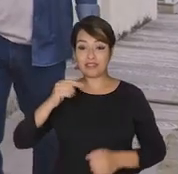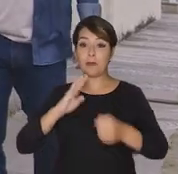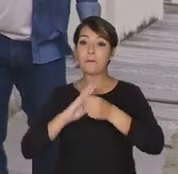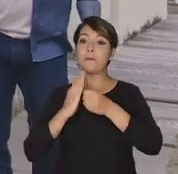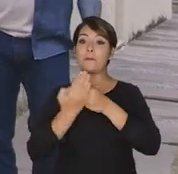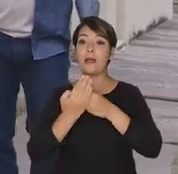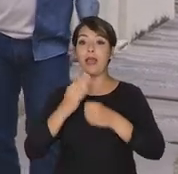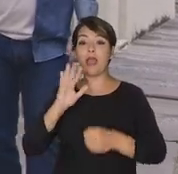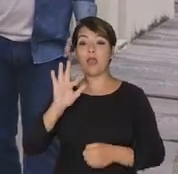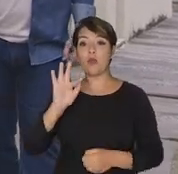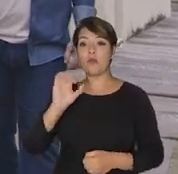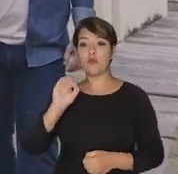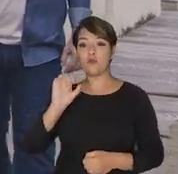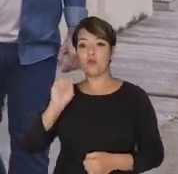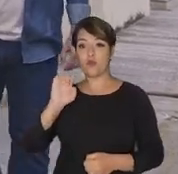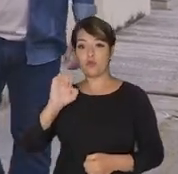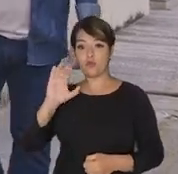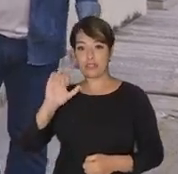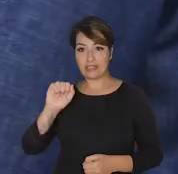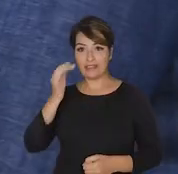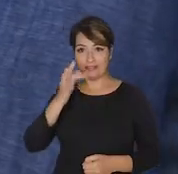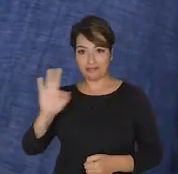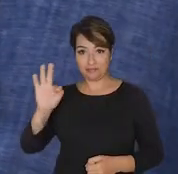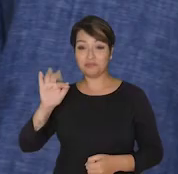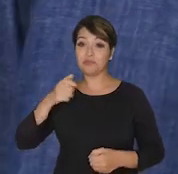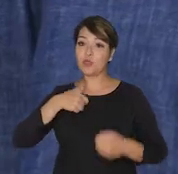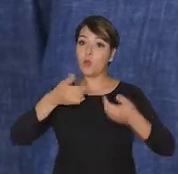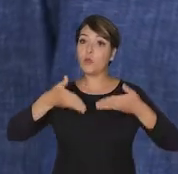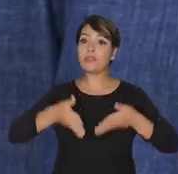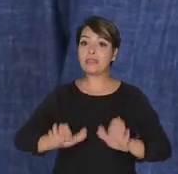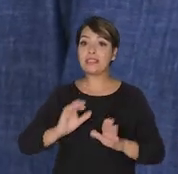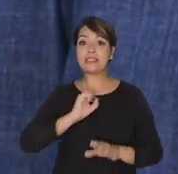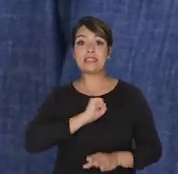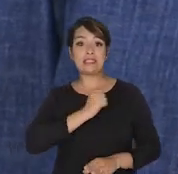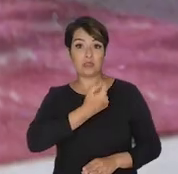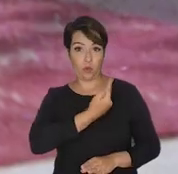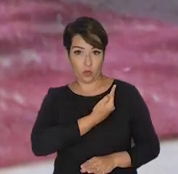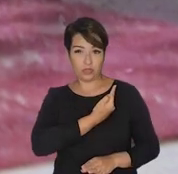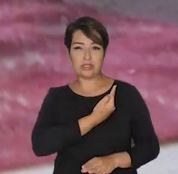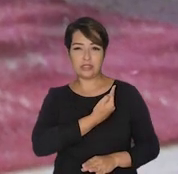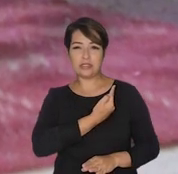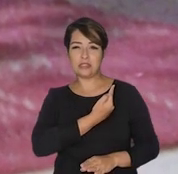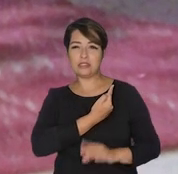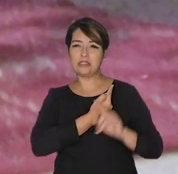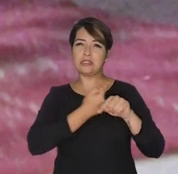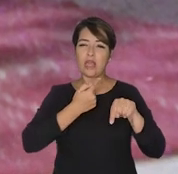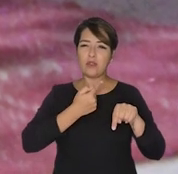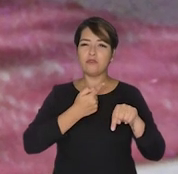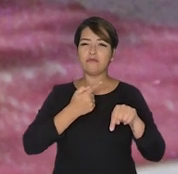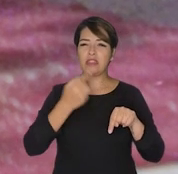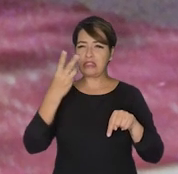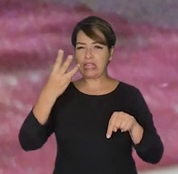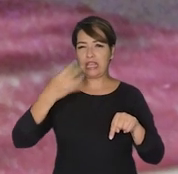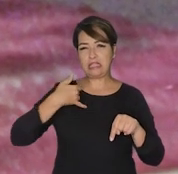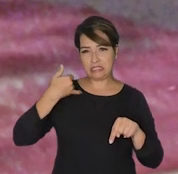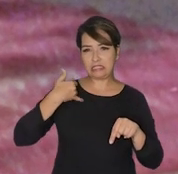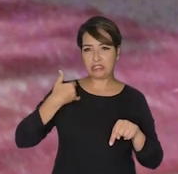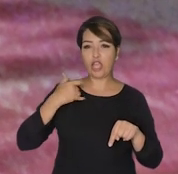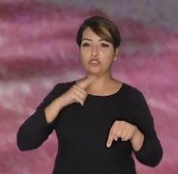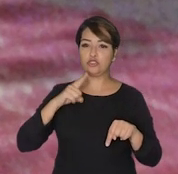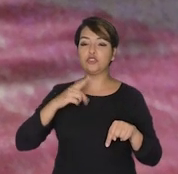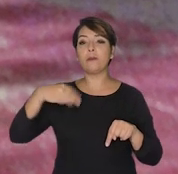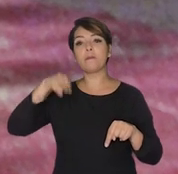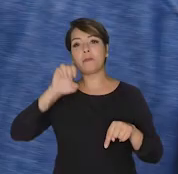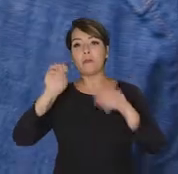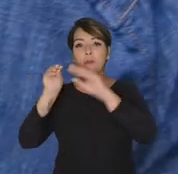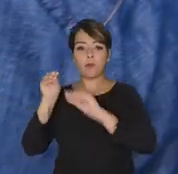Esse aqui é o bairro do Fonseca. Eu nasci em São Gonçalo e minha mãe veio para cá quando eu tinha 3 anos